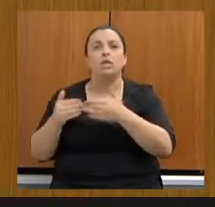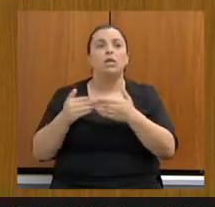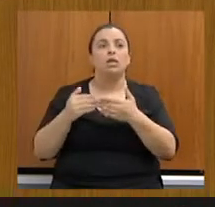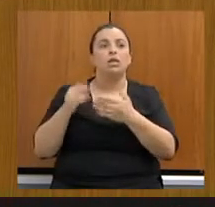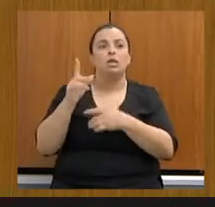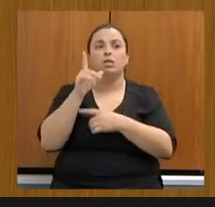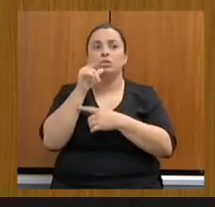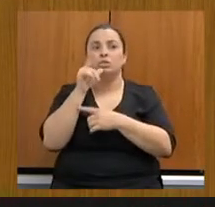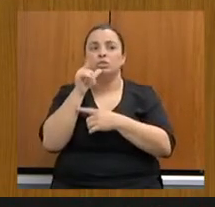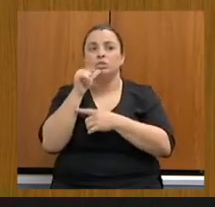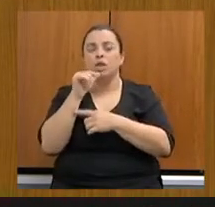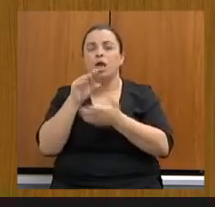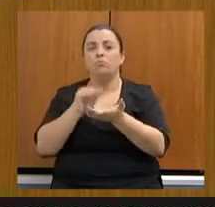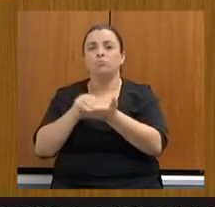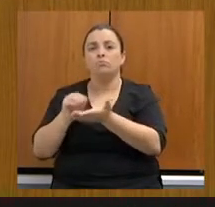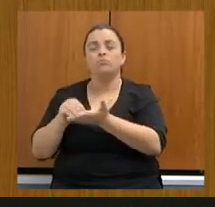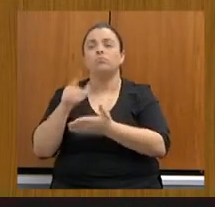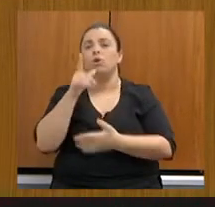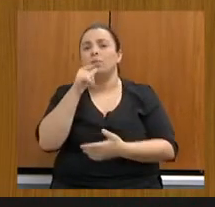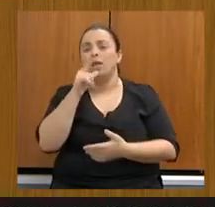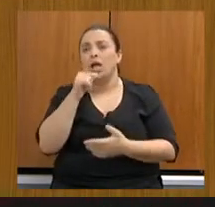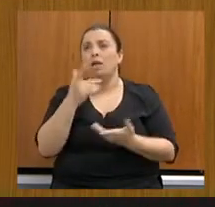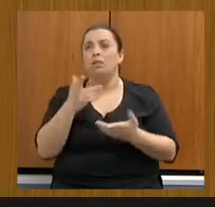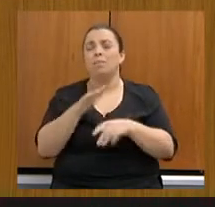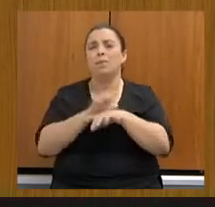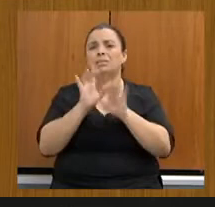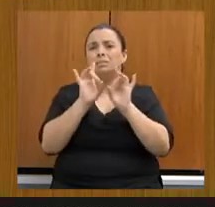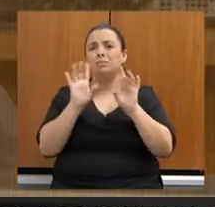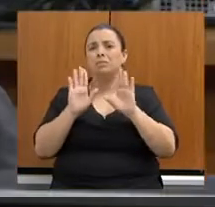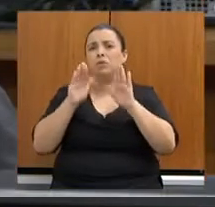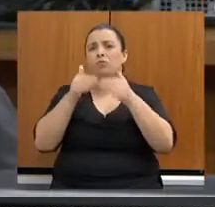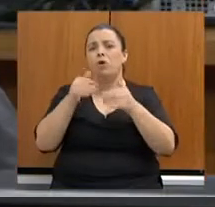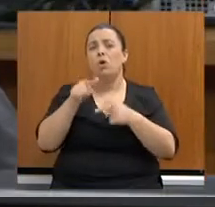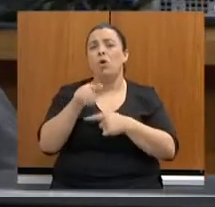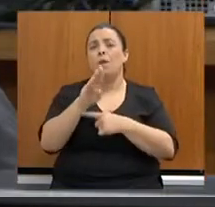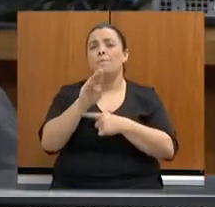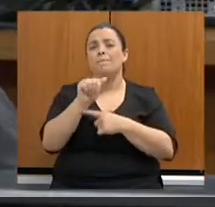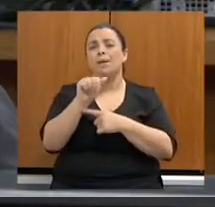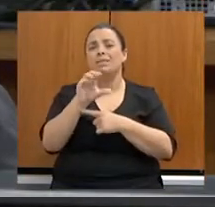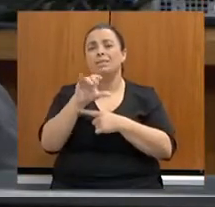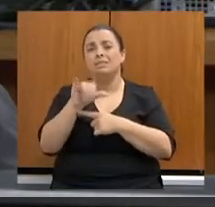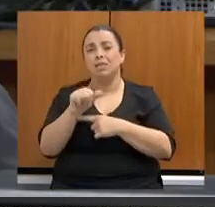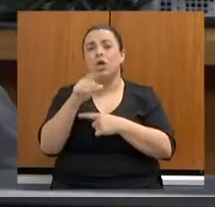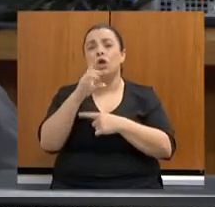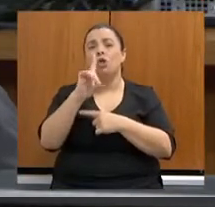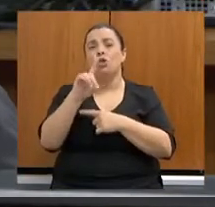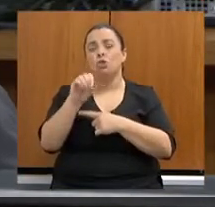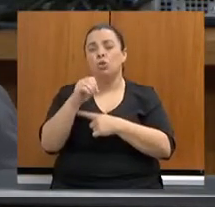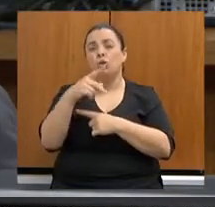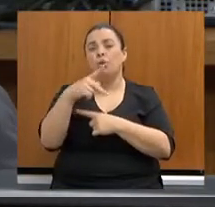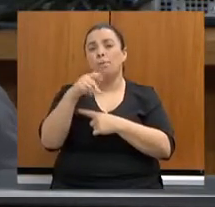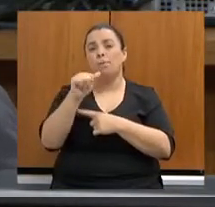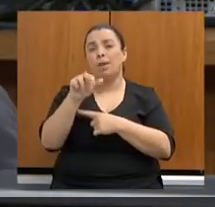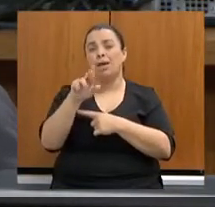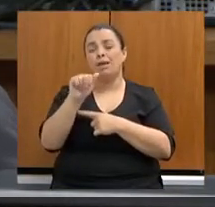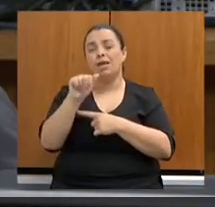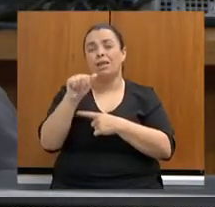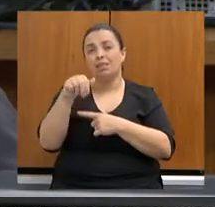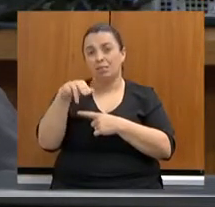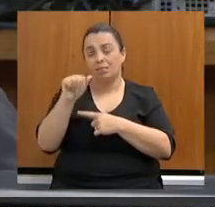Paraná é o pergunto sobre o andamento da regulação da